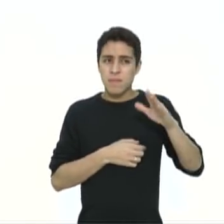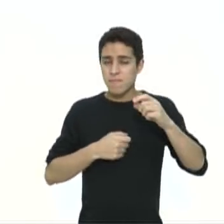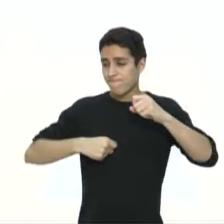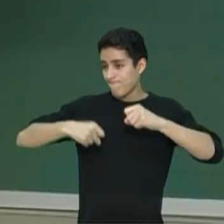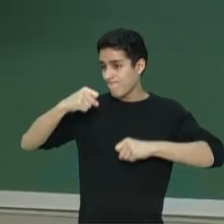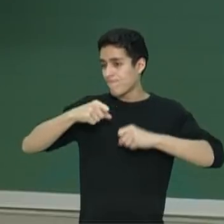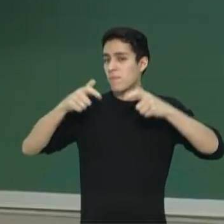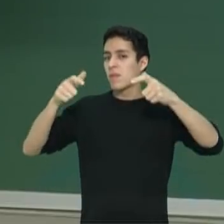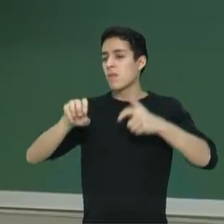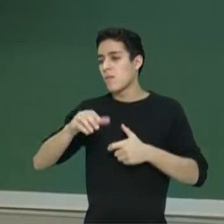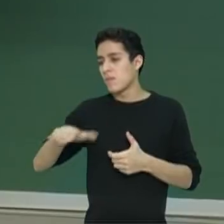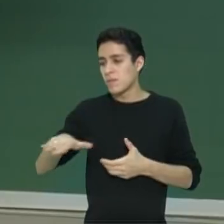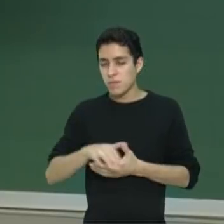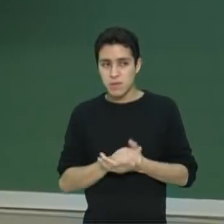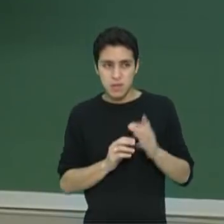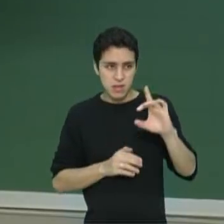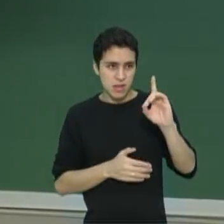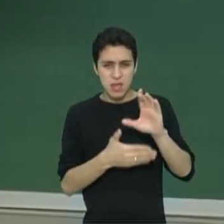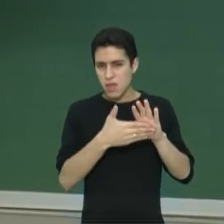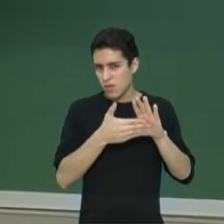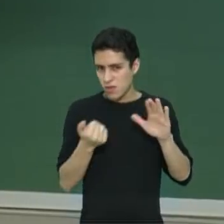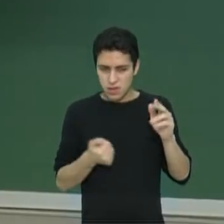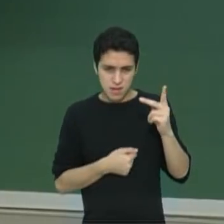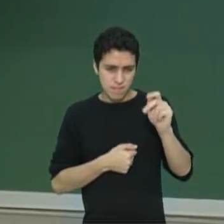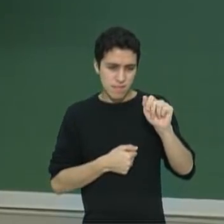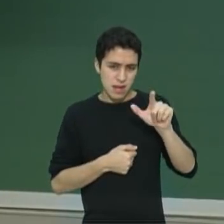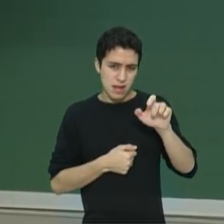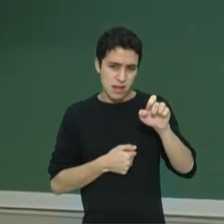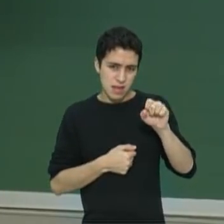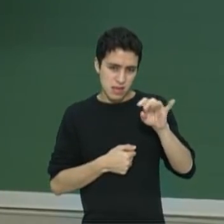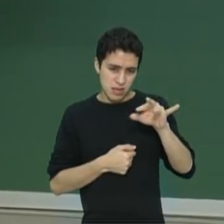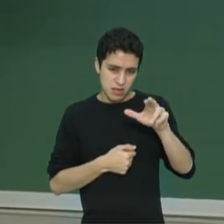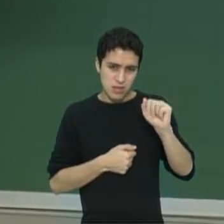vamos eliminar a letra D, a Palestina. A